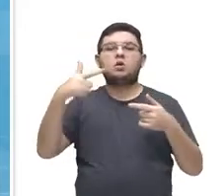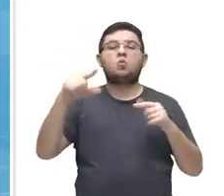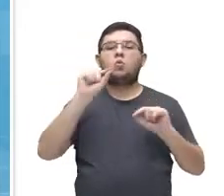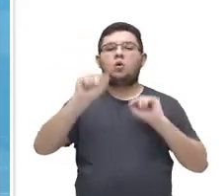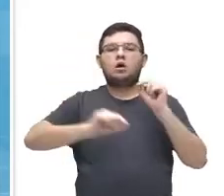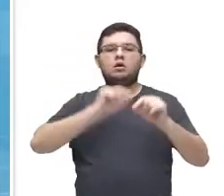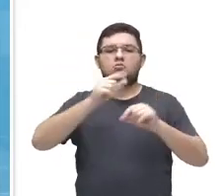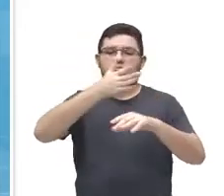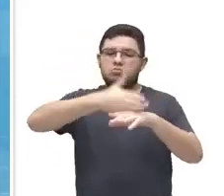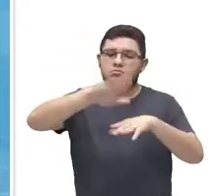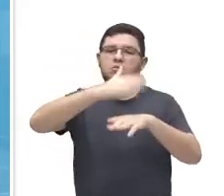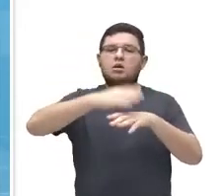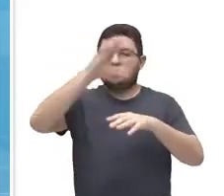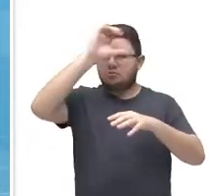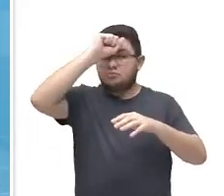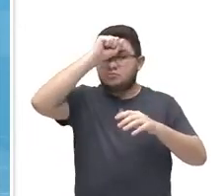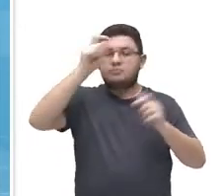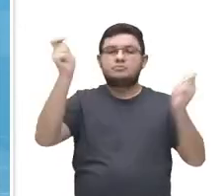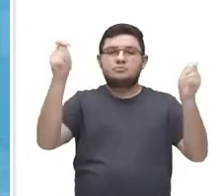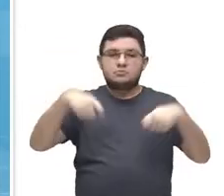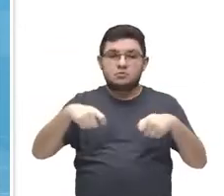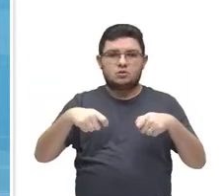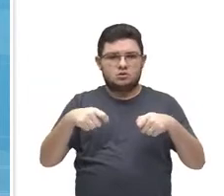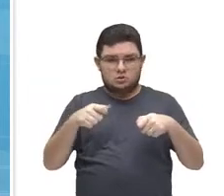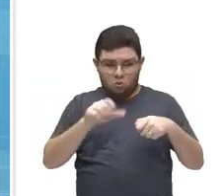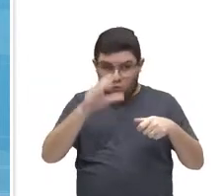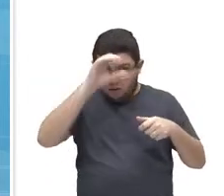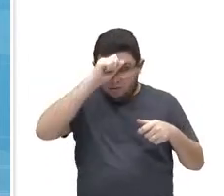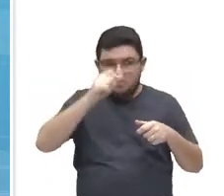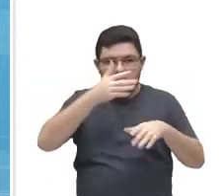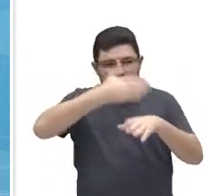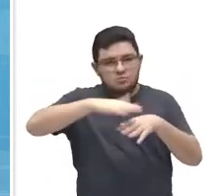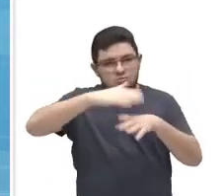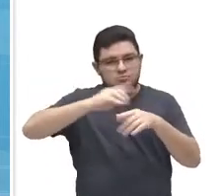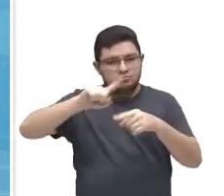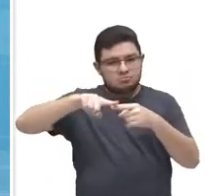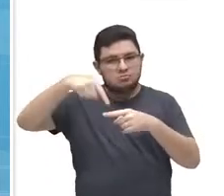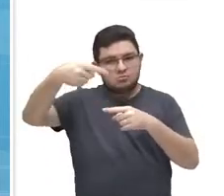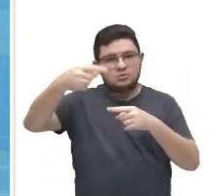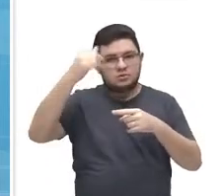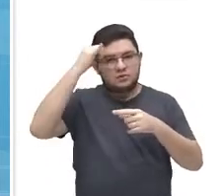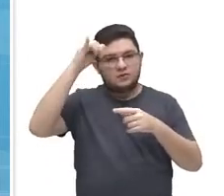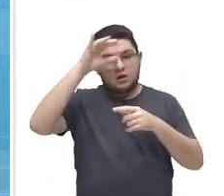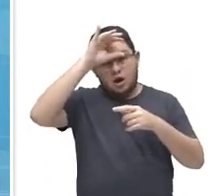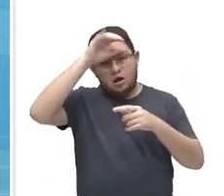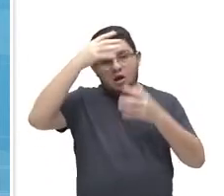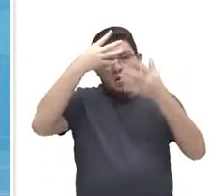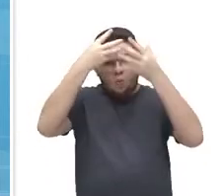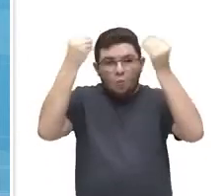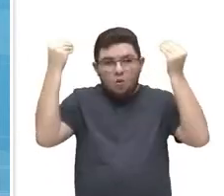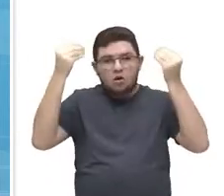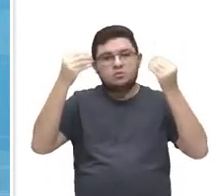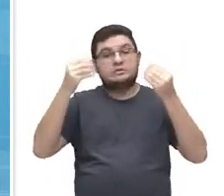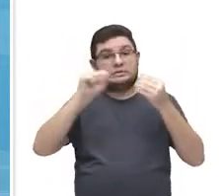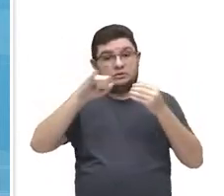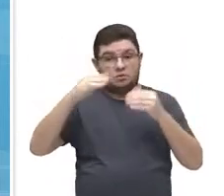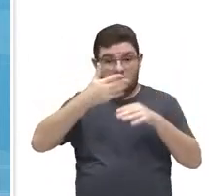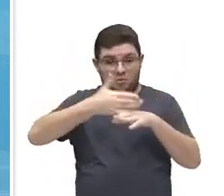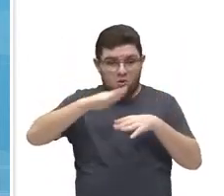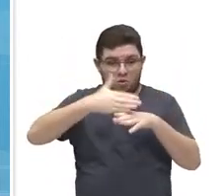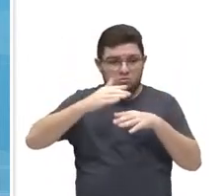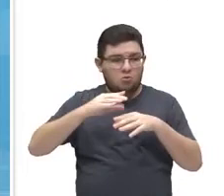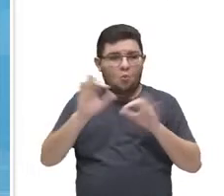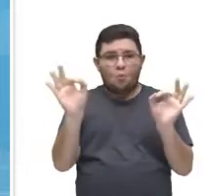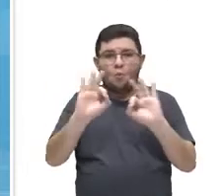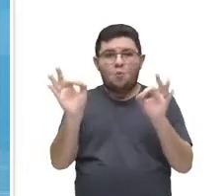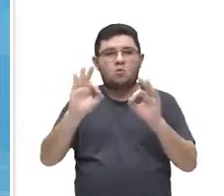aprende com prática. Você aprende algo hoje, tem que colocar em prática para você não esquecer, tá certo? Se você não colocar em prática, já era, você vai acabar